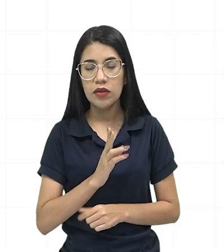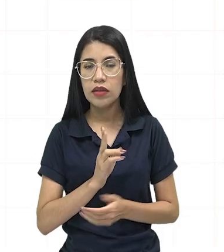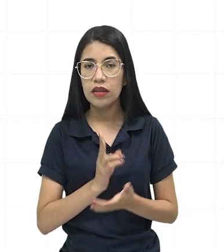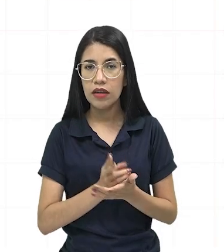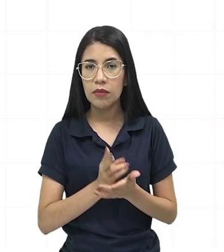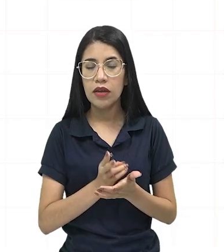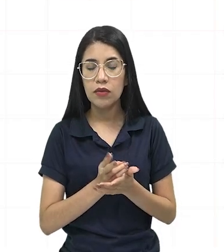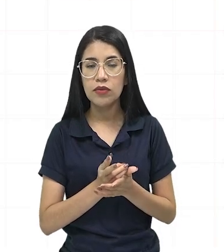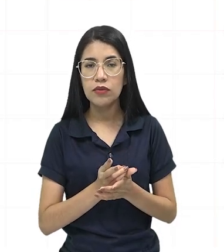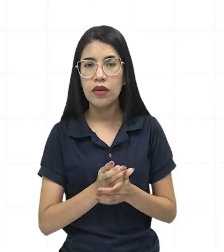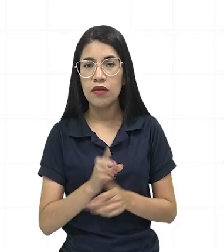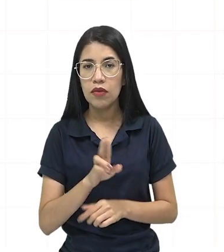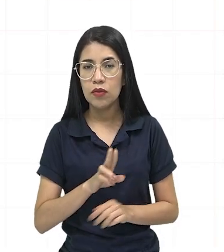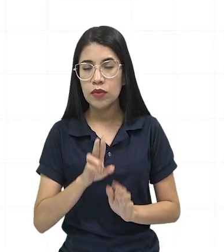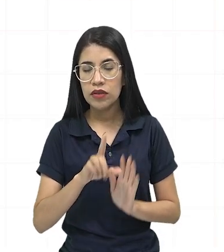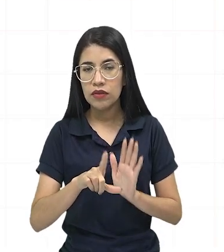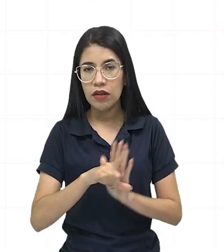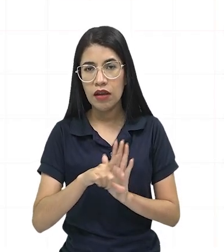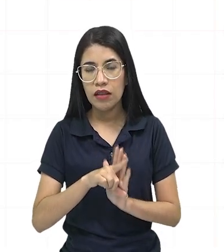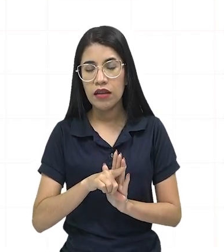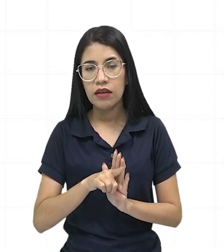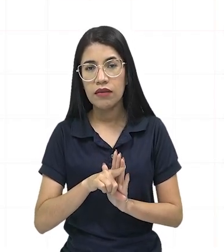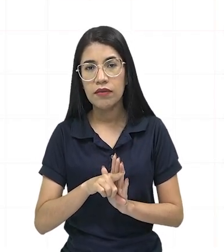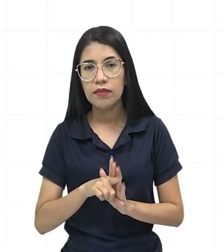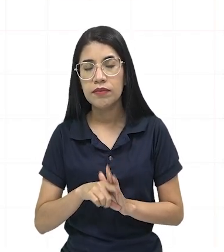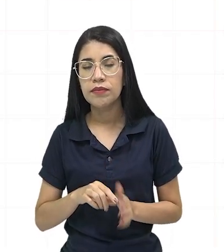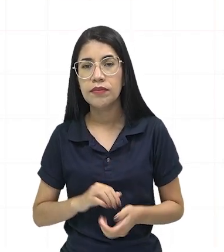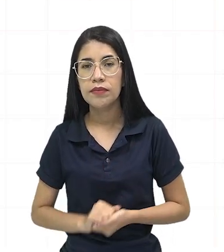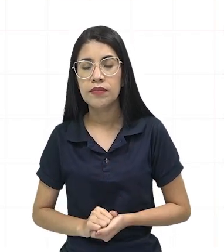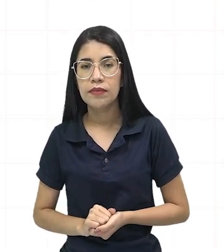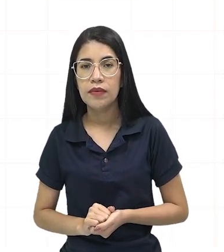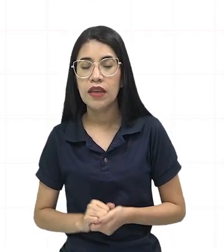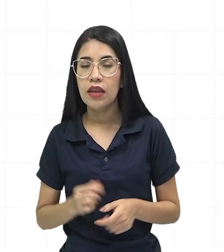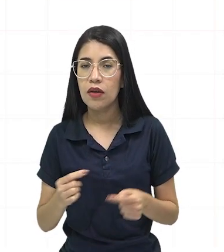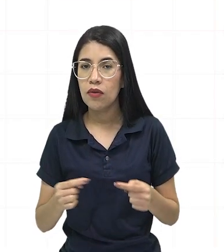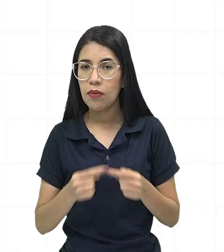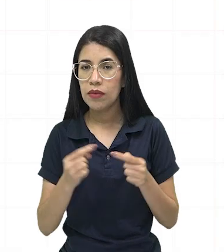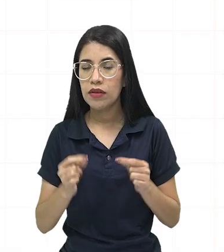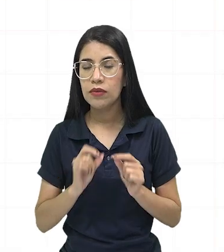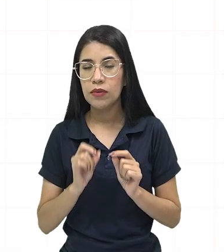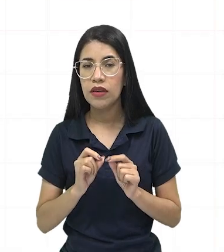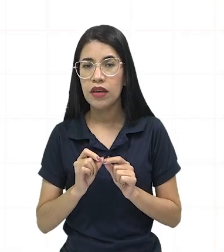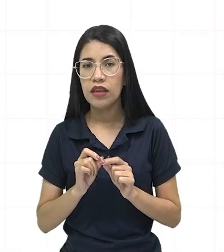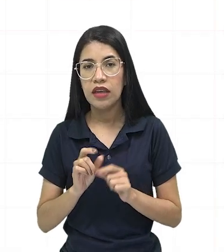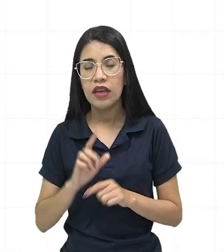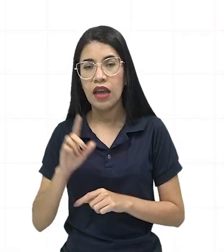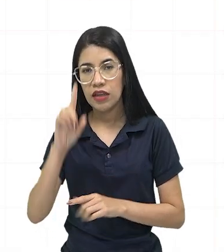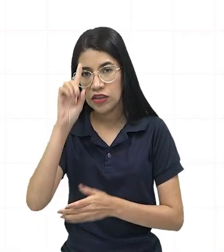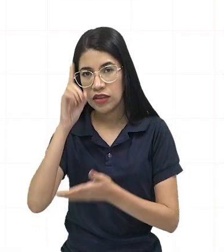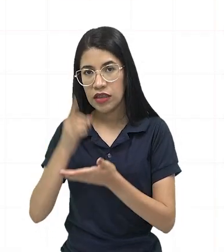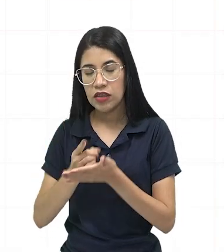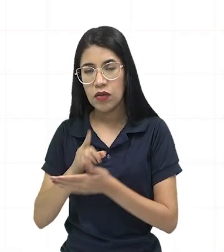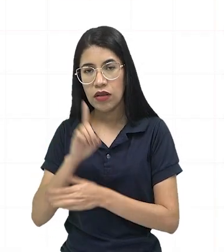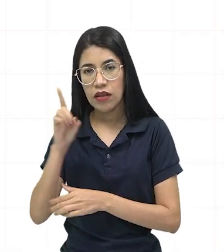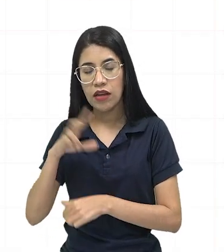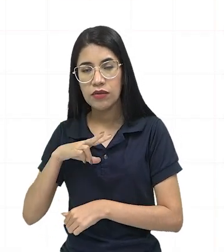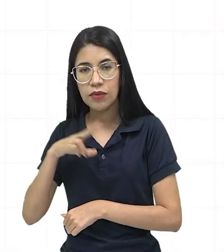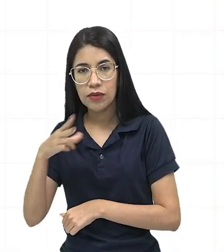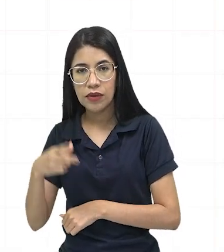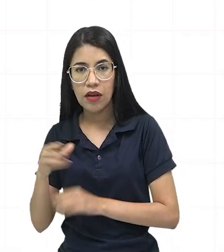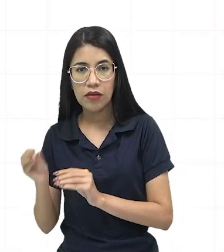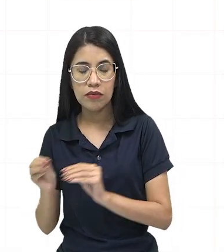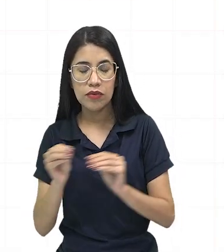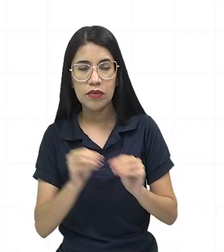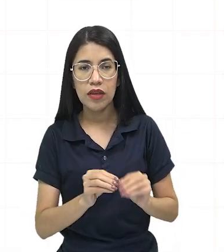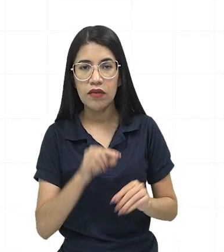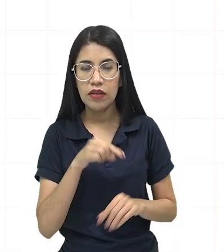ao Brasil e deveria ser aplicada de acordo com o que foi definido pelo rei, que estava lá do outro